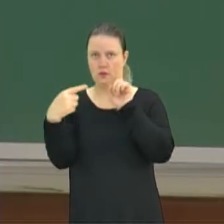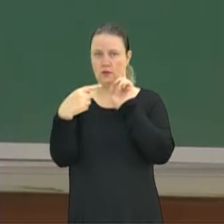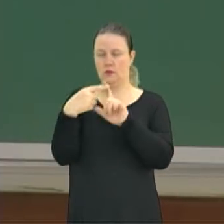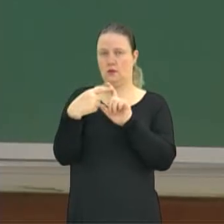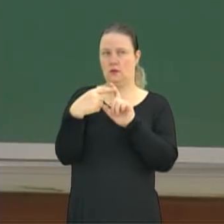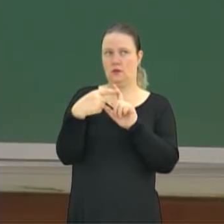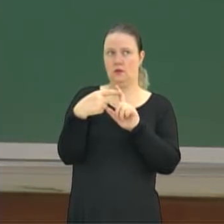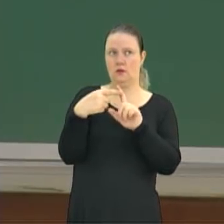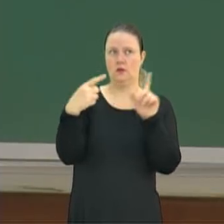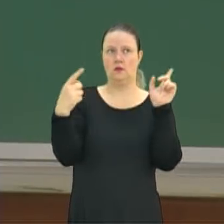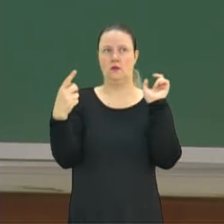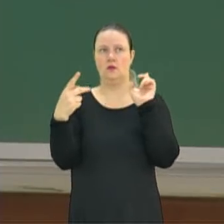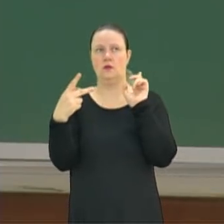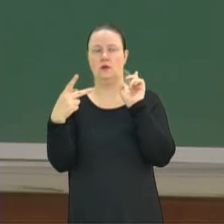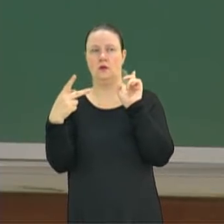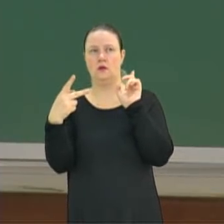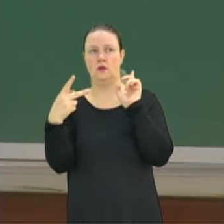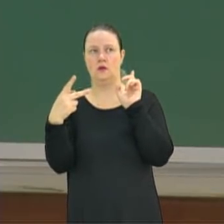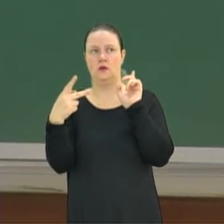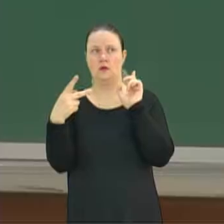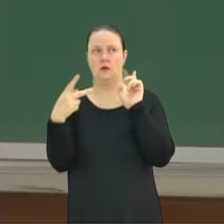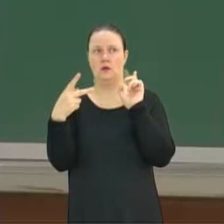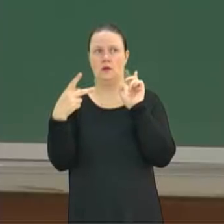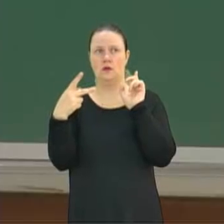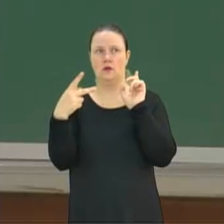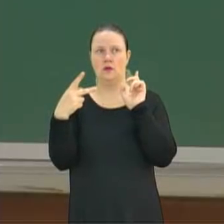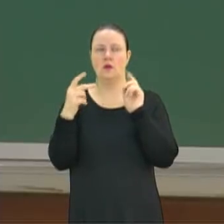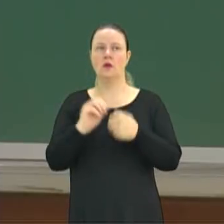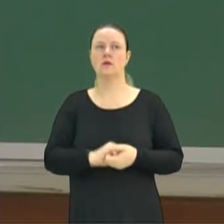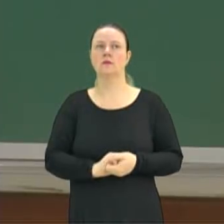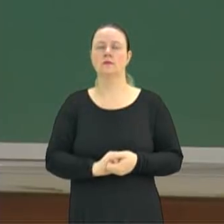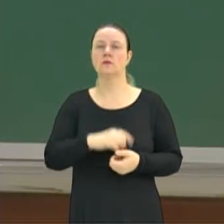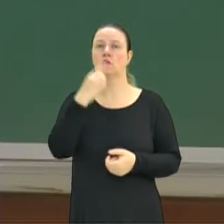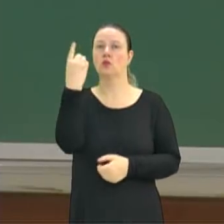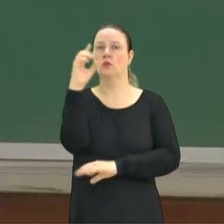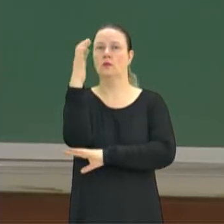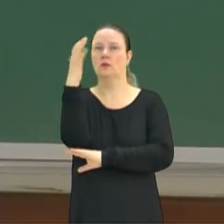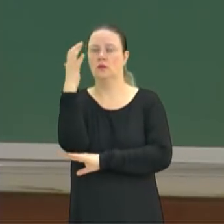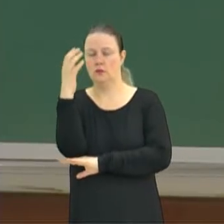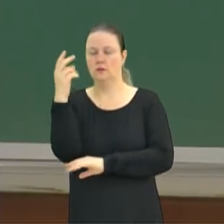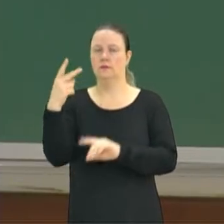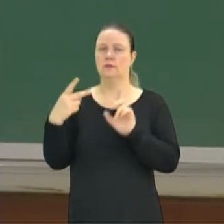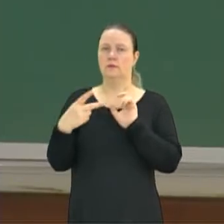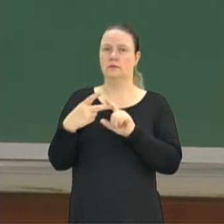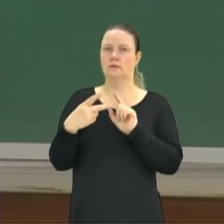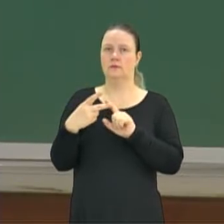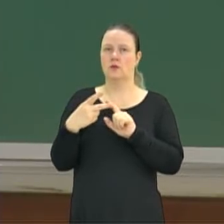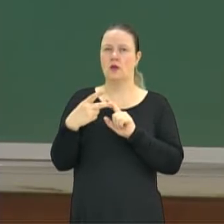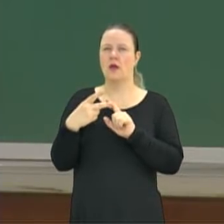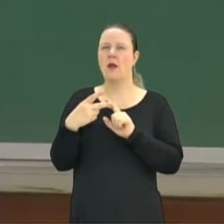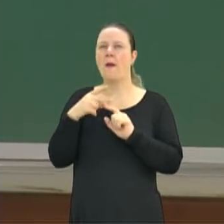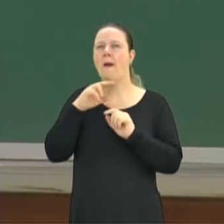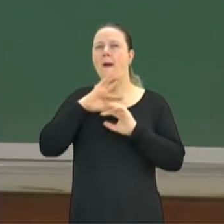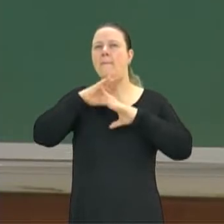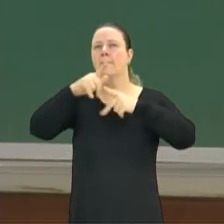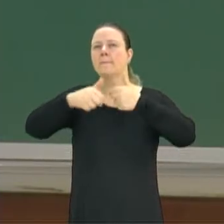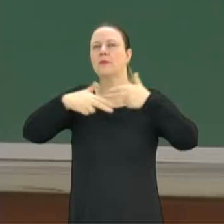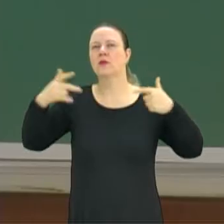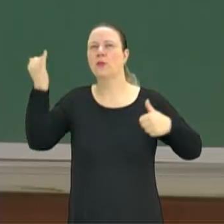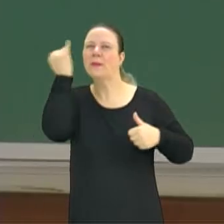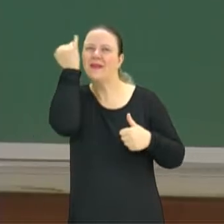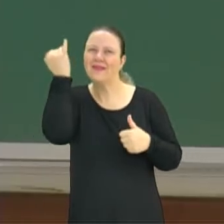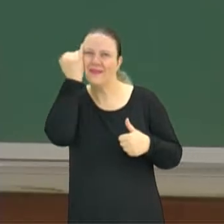árvore, a professora está confundindo o negócio aqui. Uma árvore para algumas preguiças, né? As